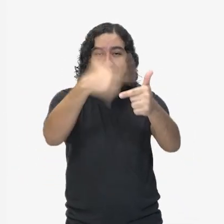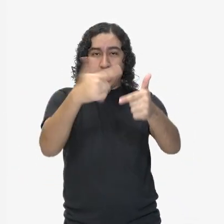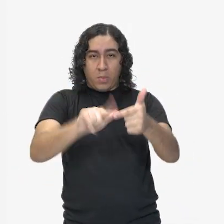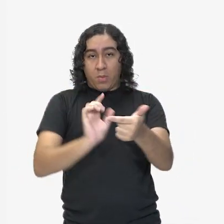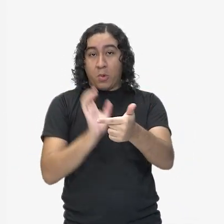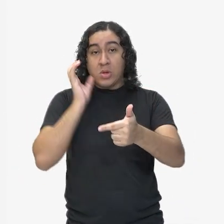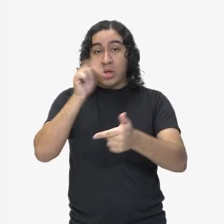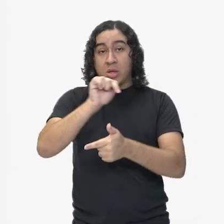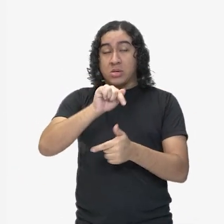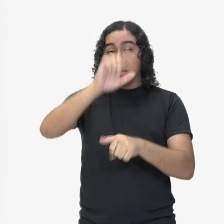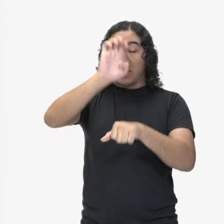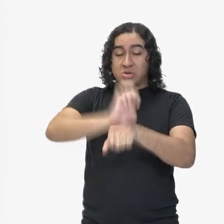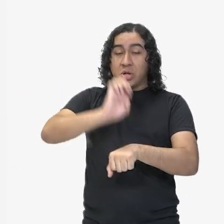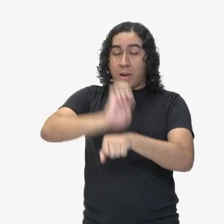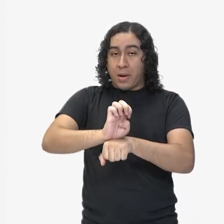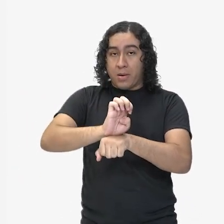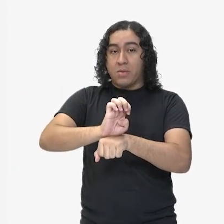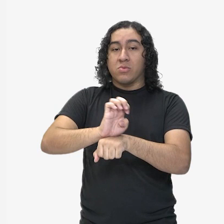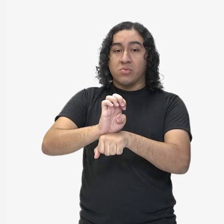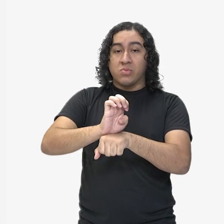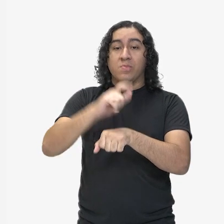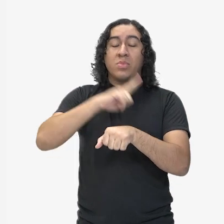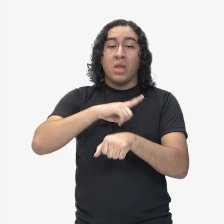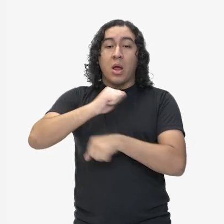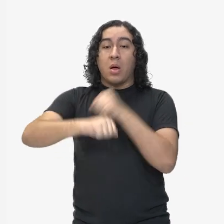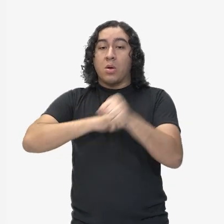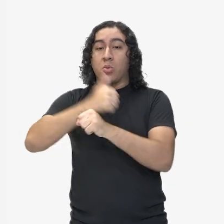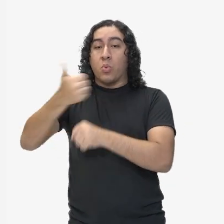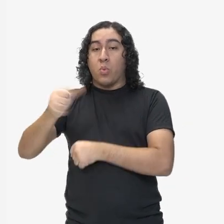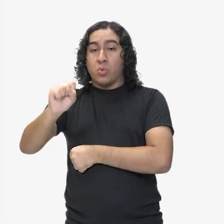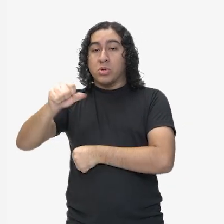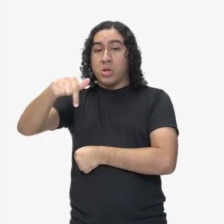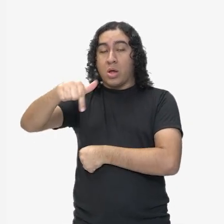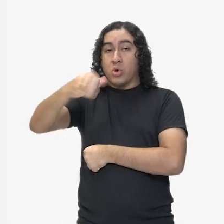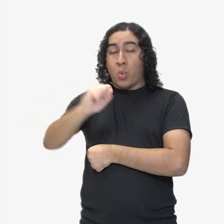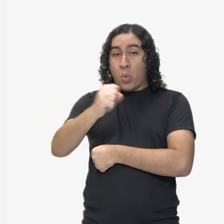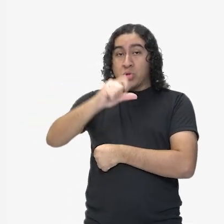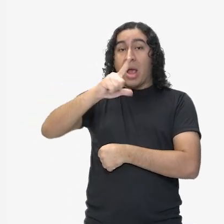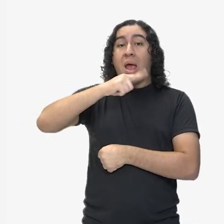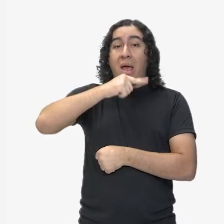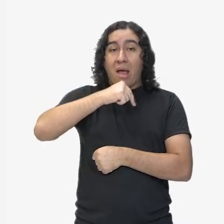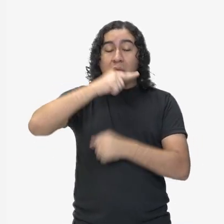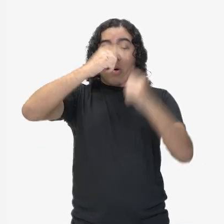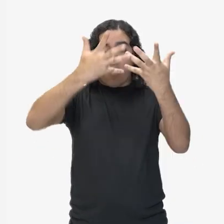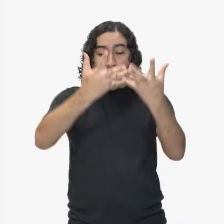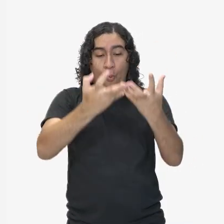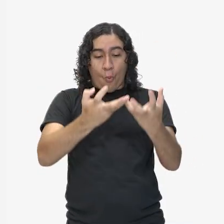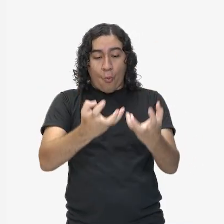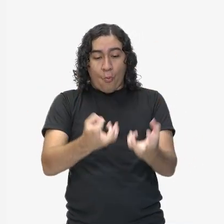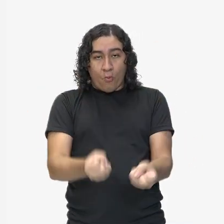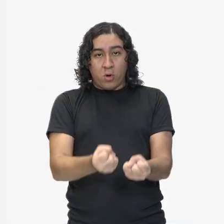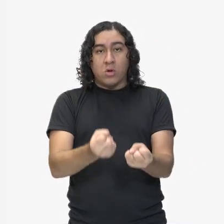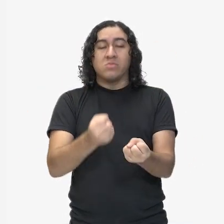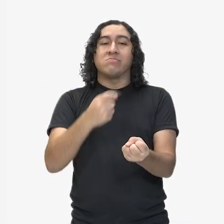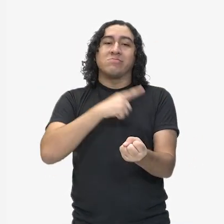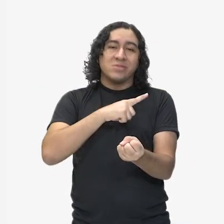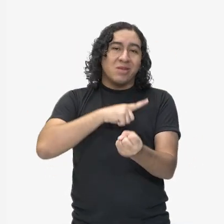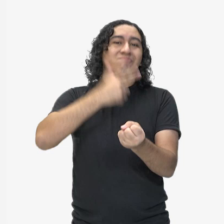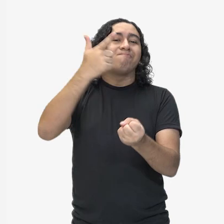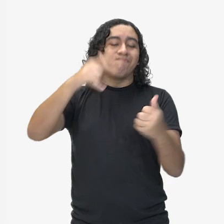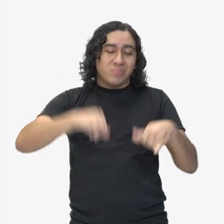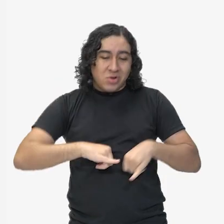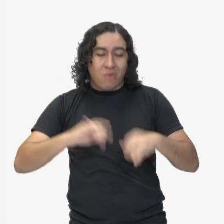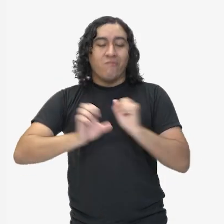a seca de 1878 trouxe mais sofrimento, miséria e fome para quem vivia na